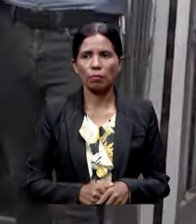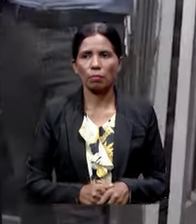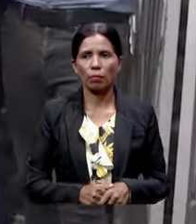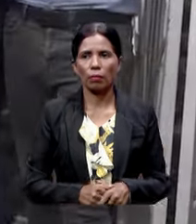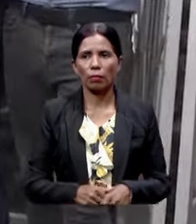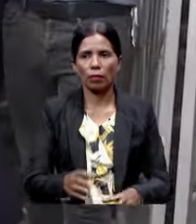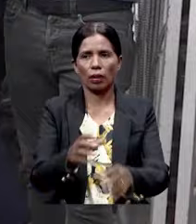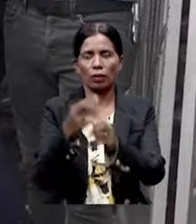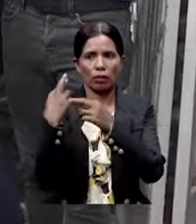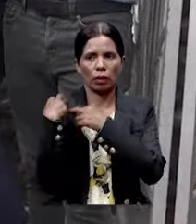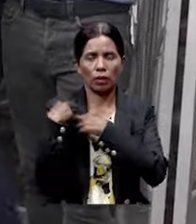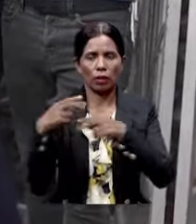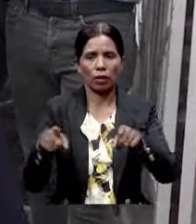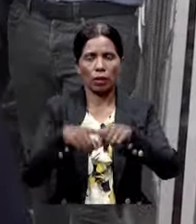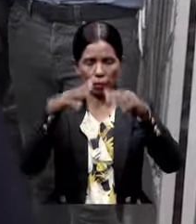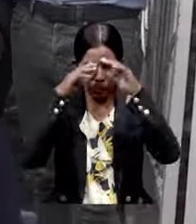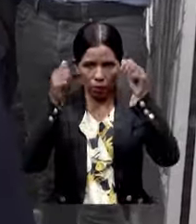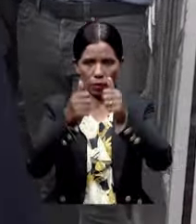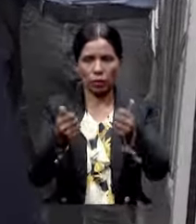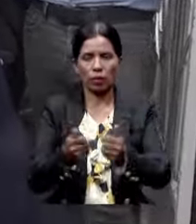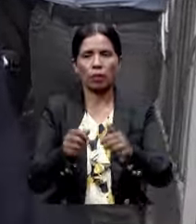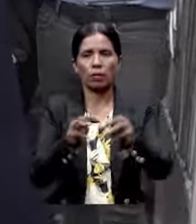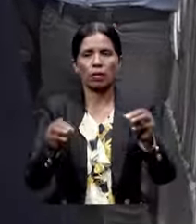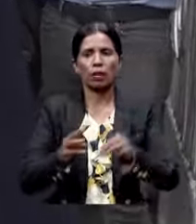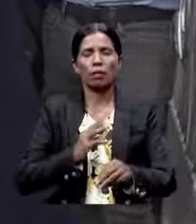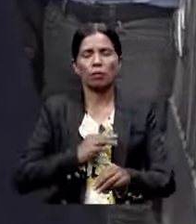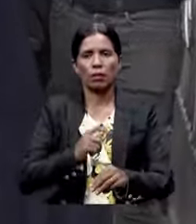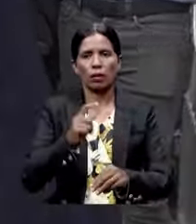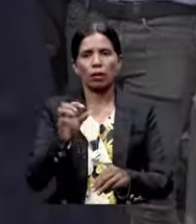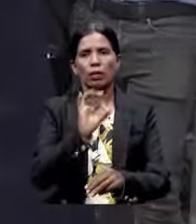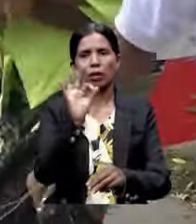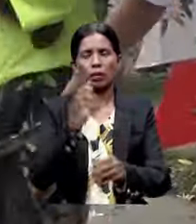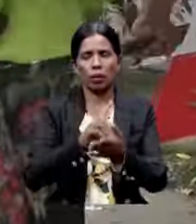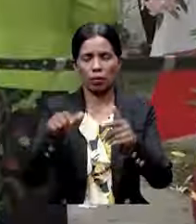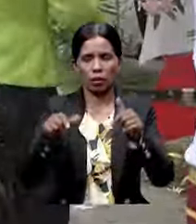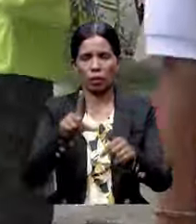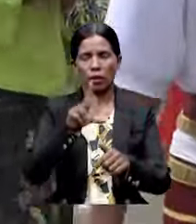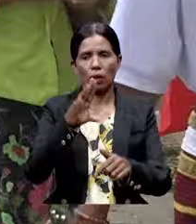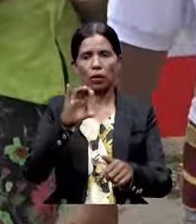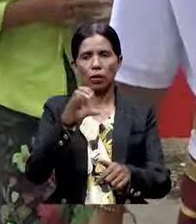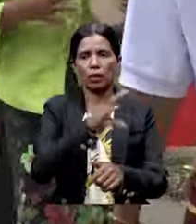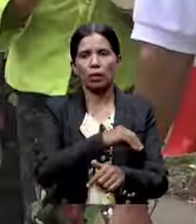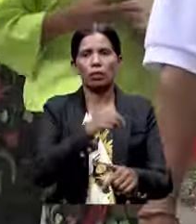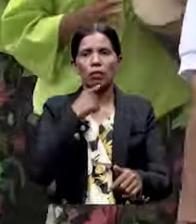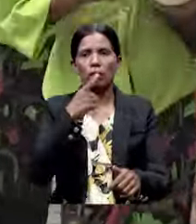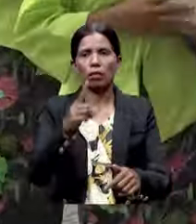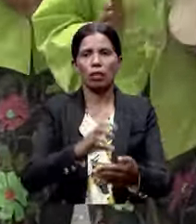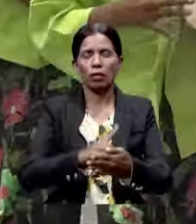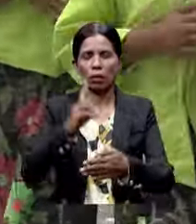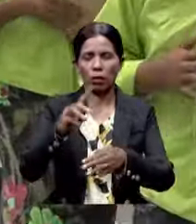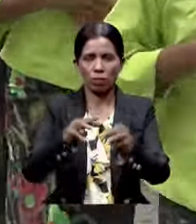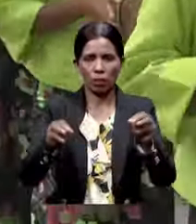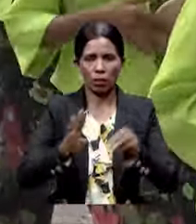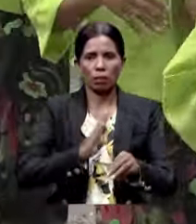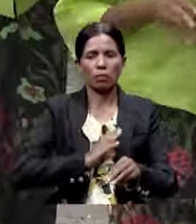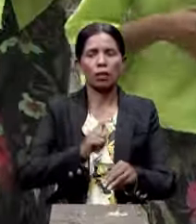Hafoi simu posen udar presidente autoridade município Manatoto sexta foi na laixne Luiz Inácio Fernandes Chateten ato de desenvolve município